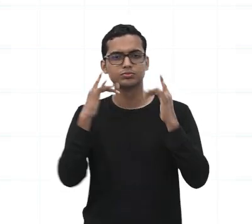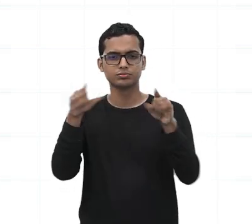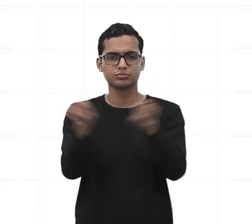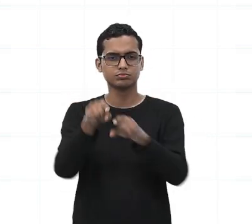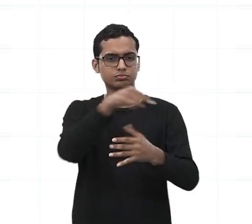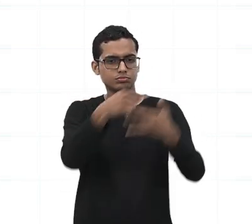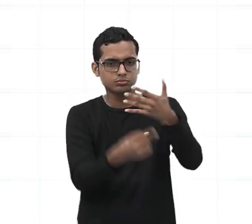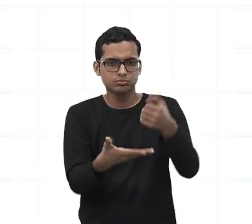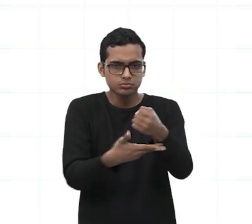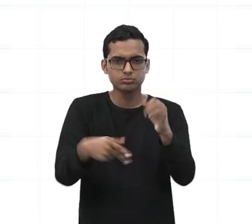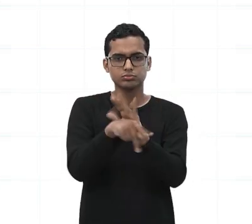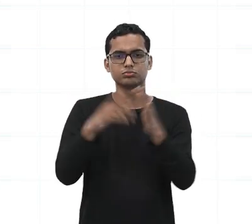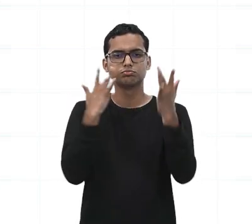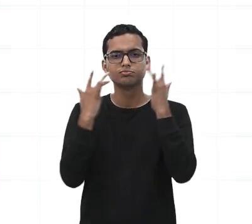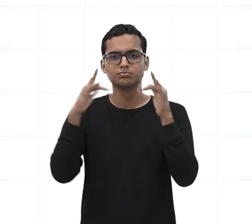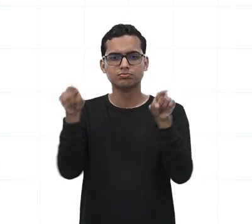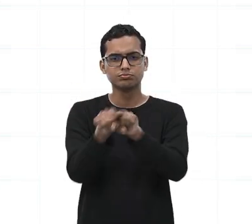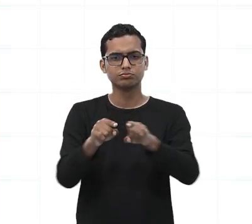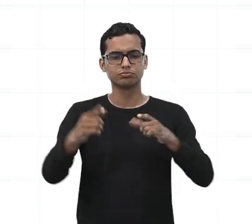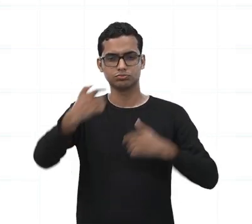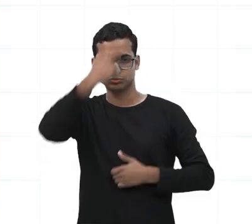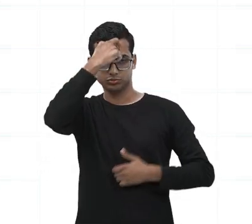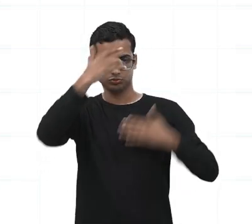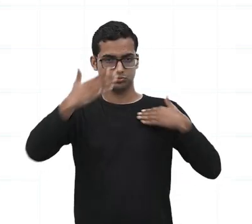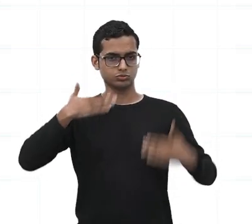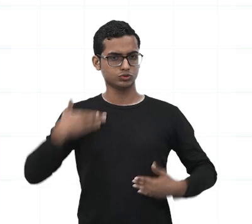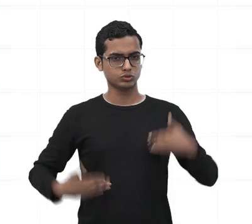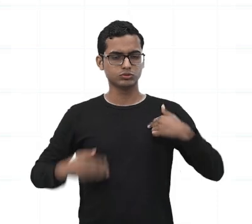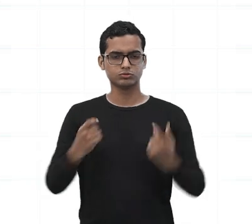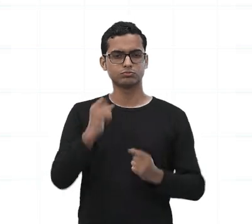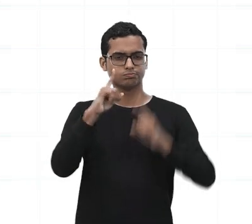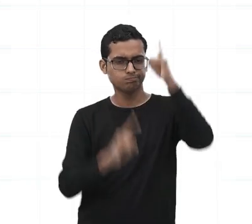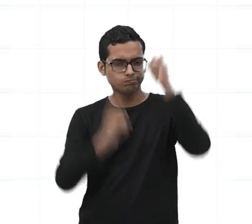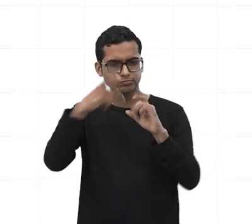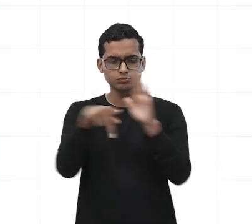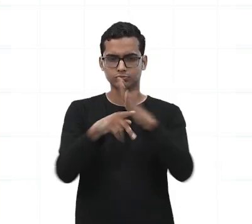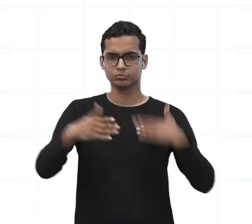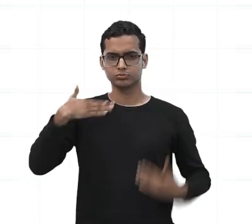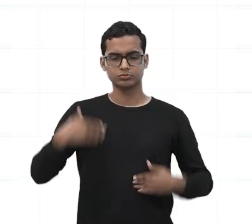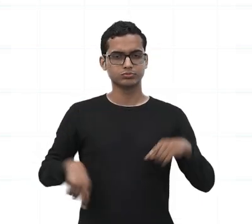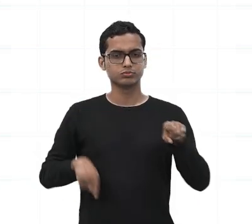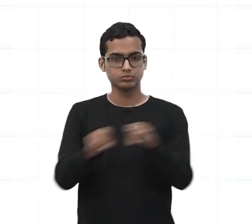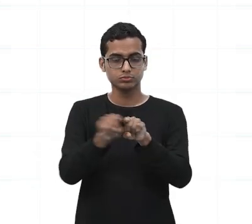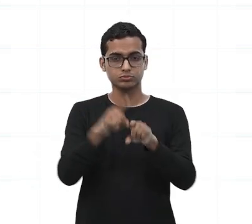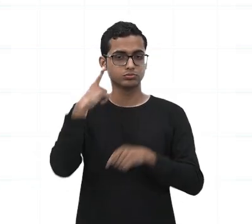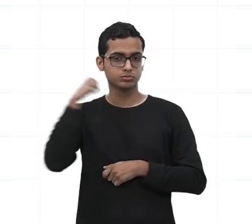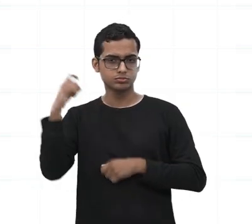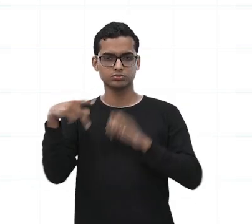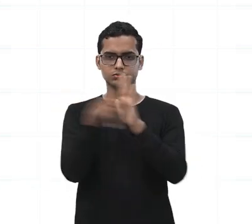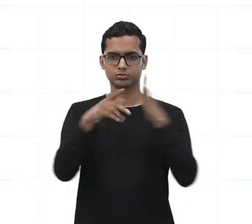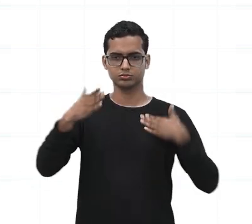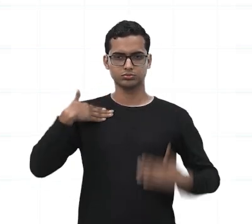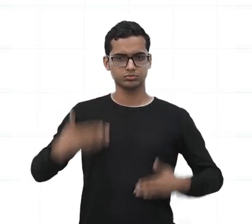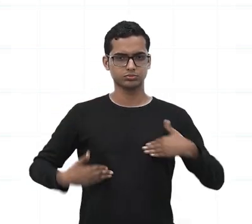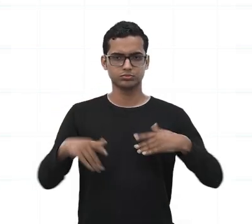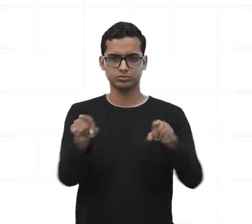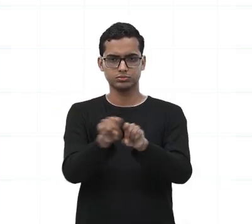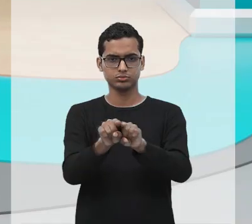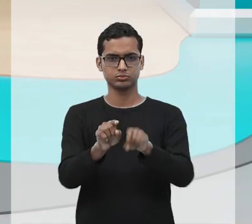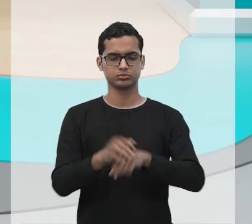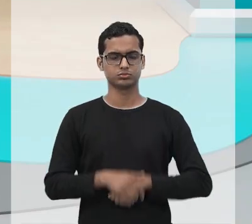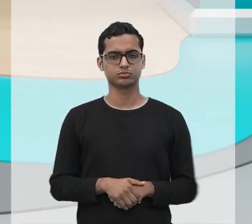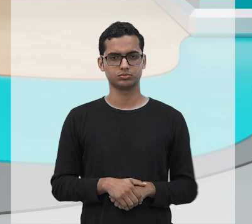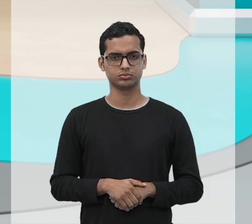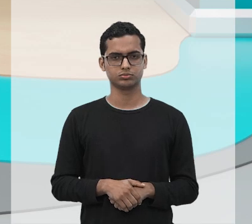grupos de teatro, elementos básicos do teatro, consciência corporal, expressão corporal, sonoplastia